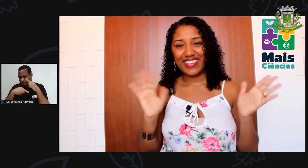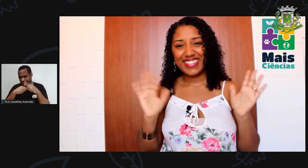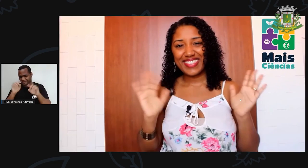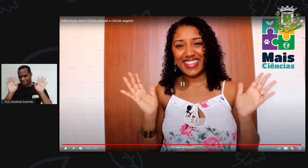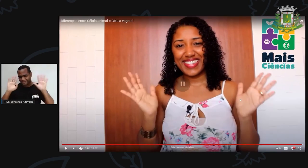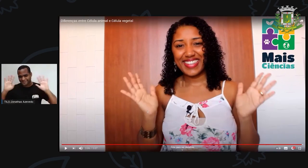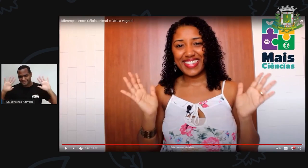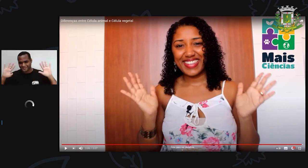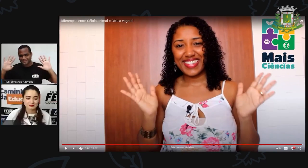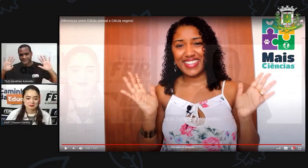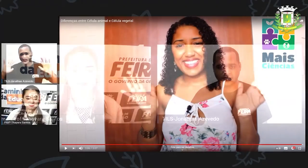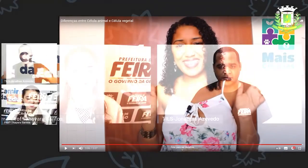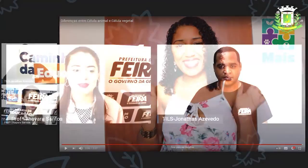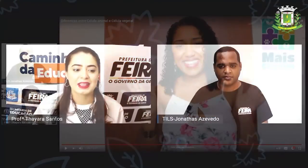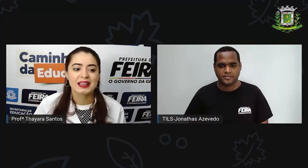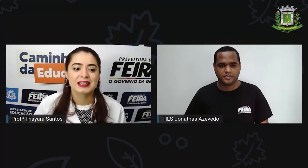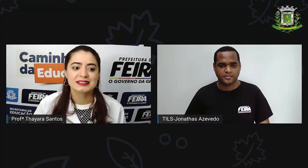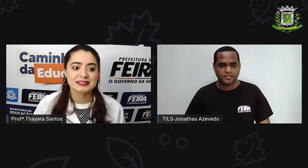Tchauzinho!